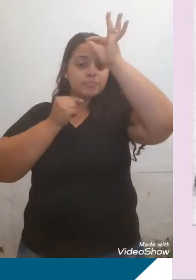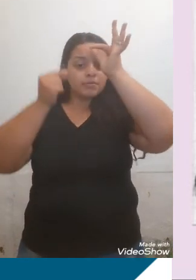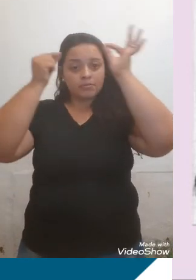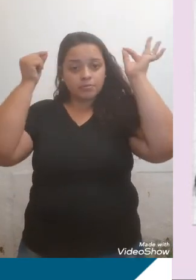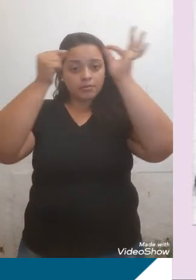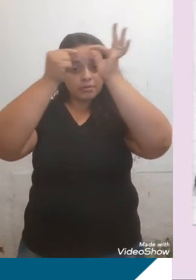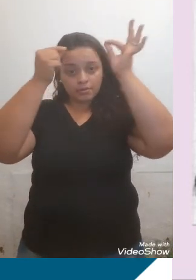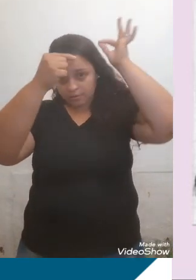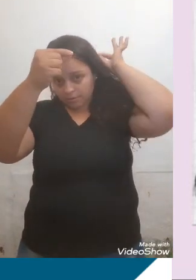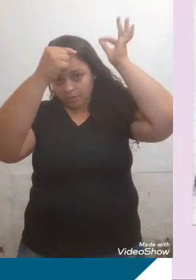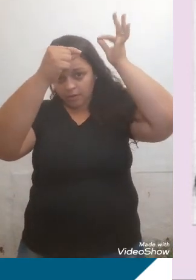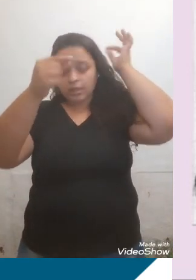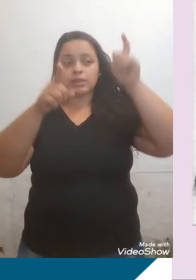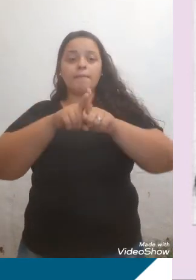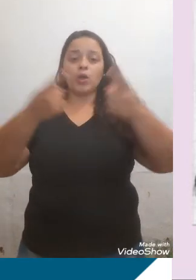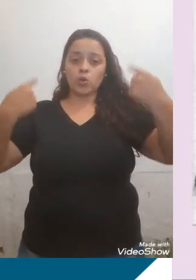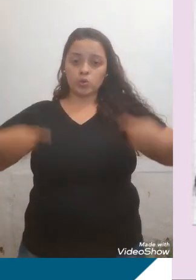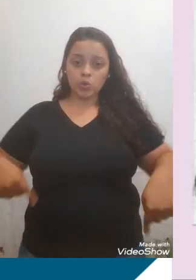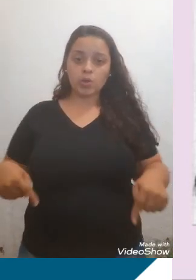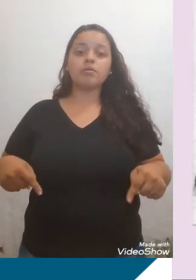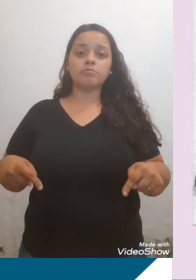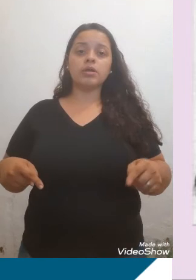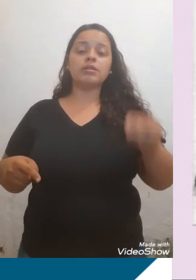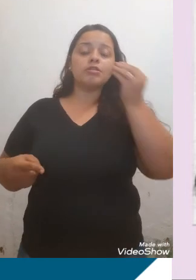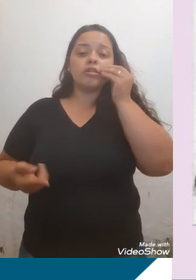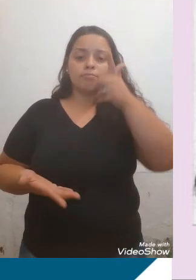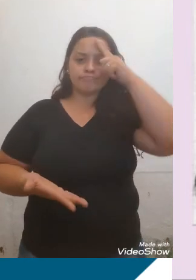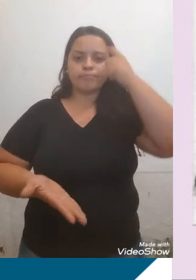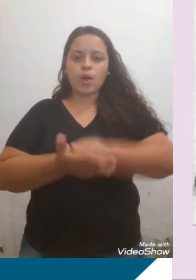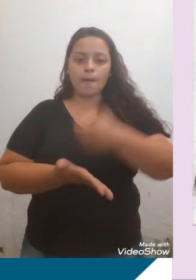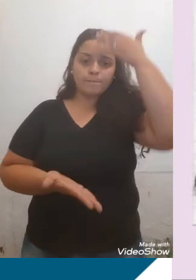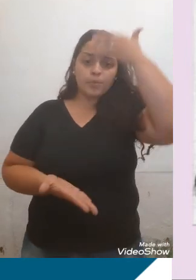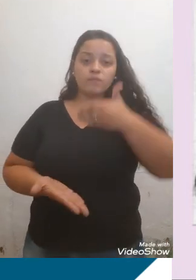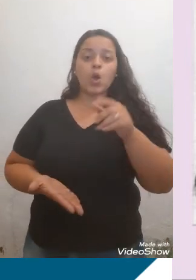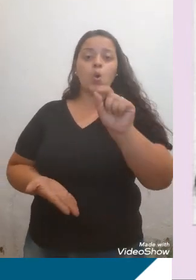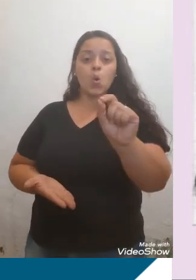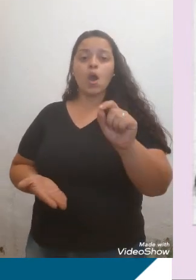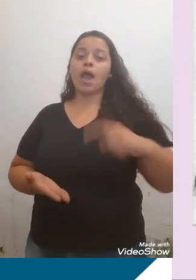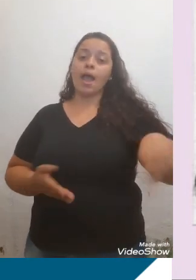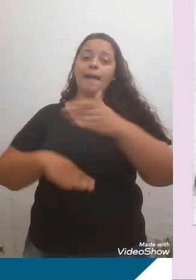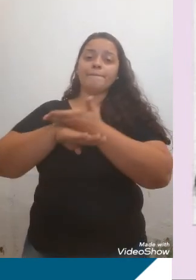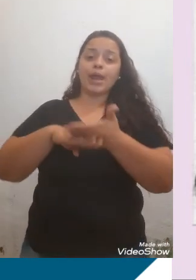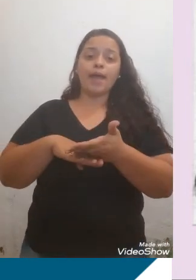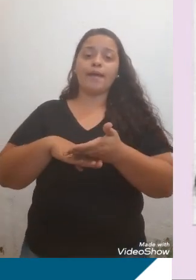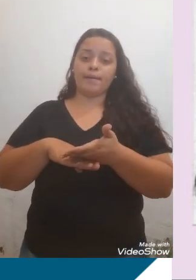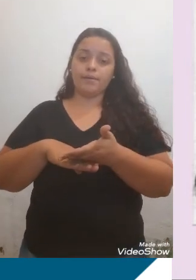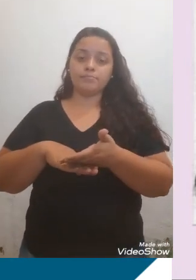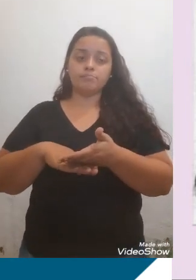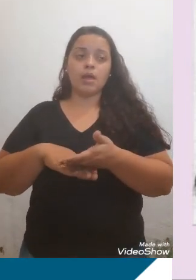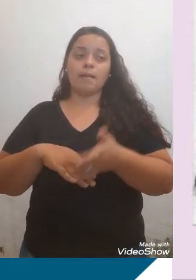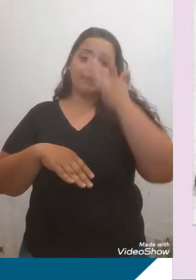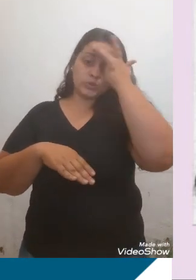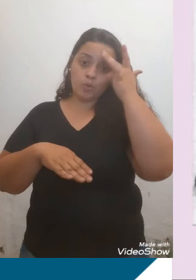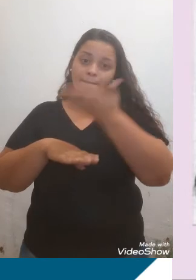de crânio, de tronco, para poder legitimar que a raça branca, que